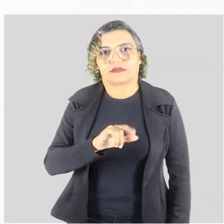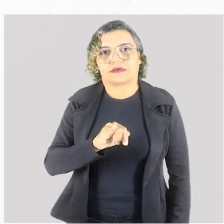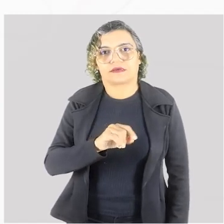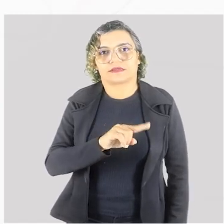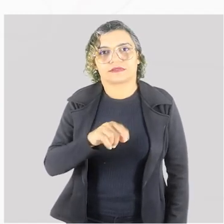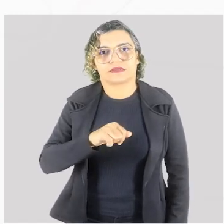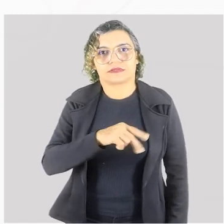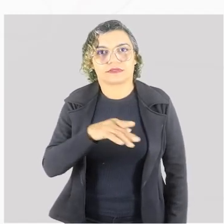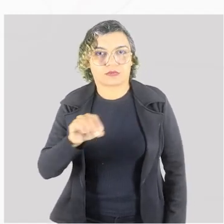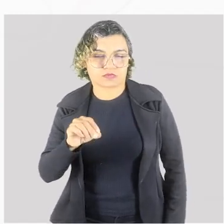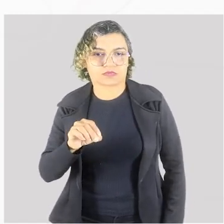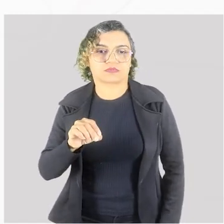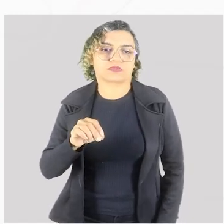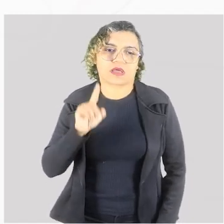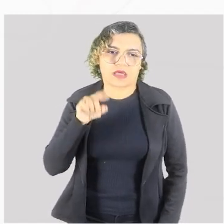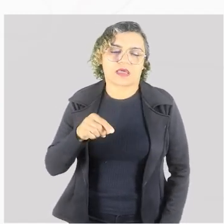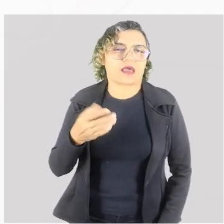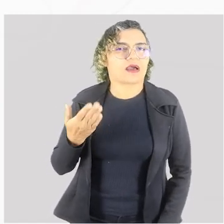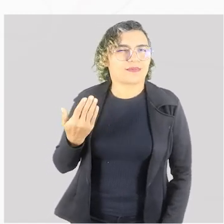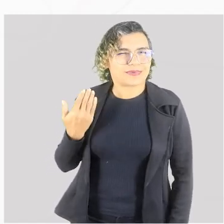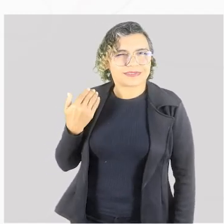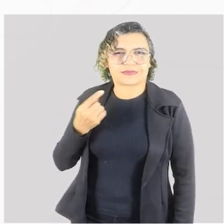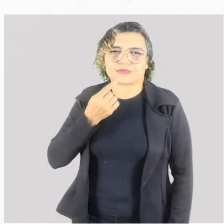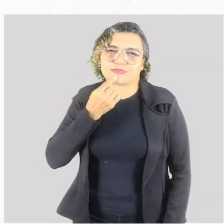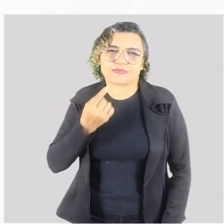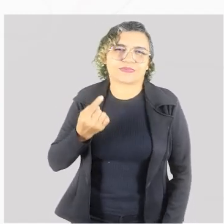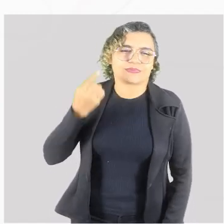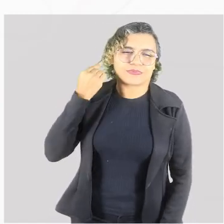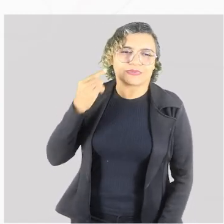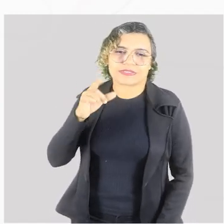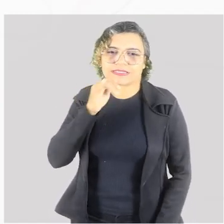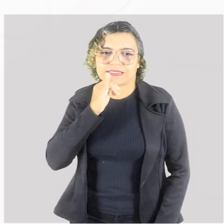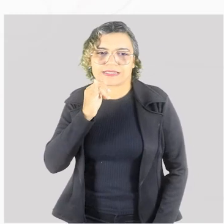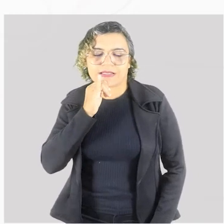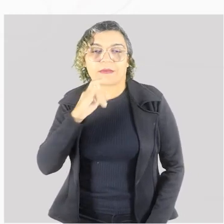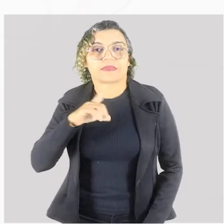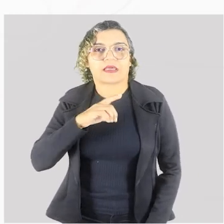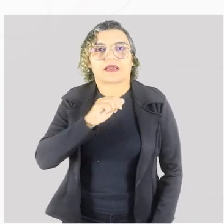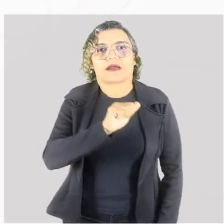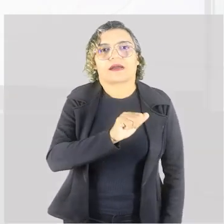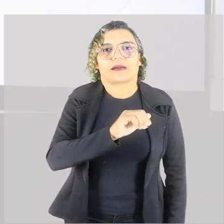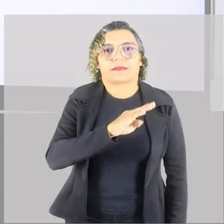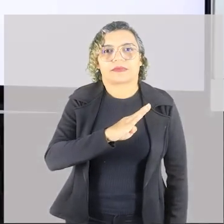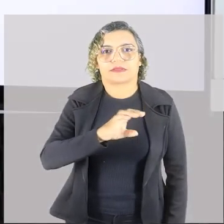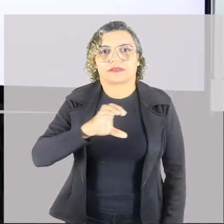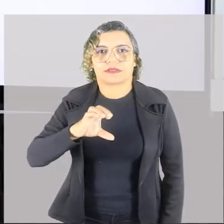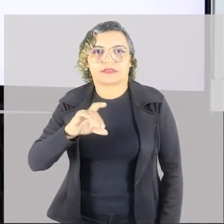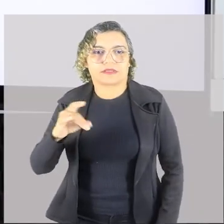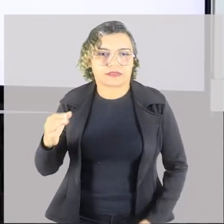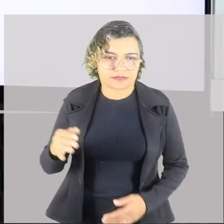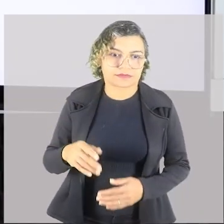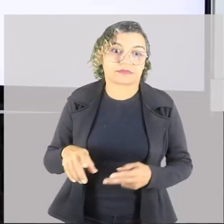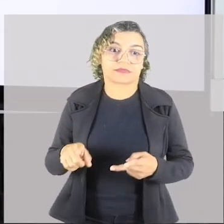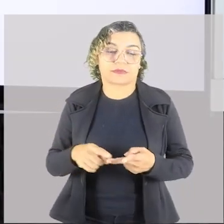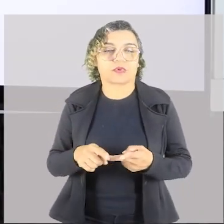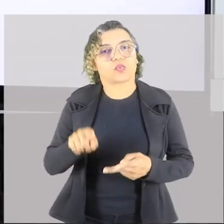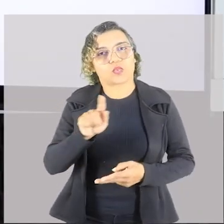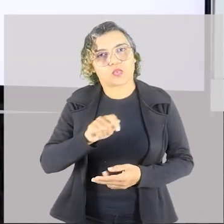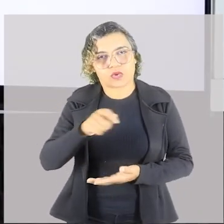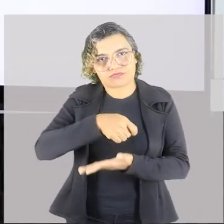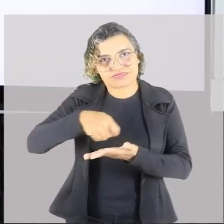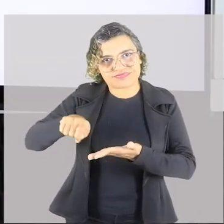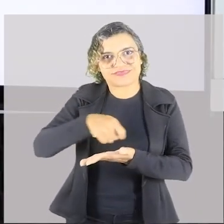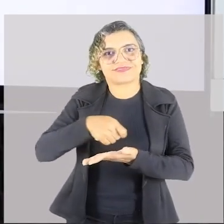evoluído, mais recente, que tem a ver com a invenção do alfabeto fonético, uso da escrita